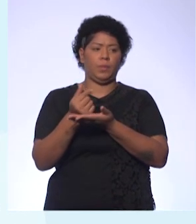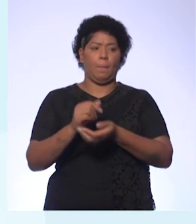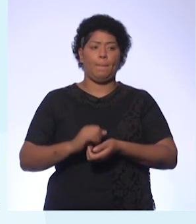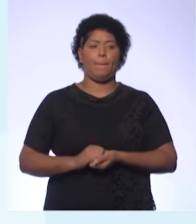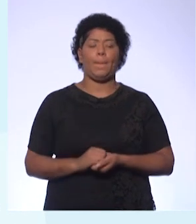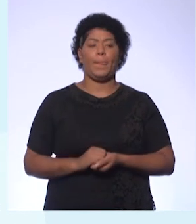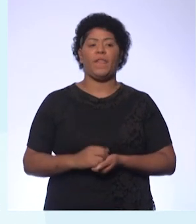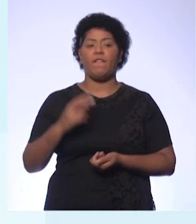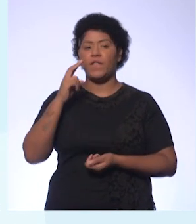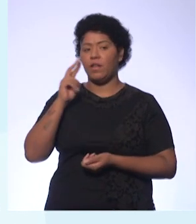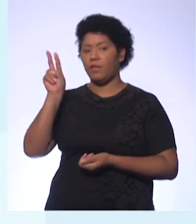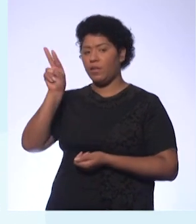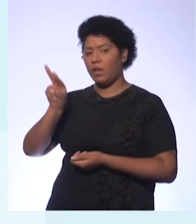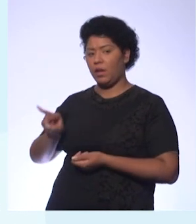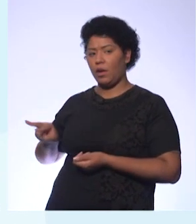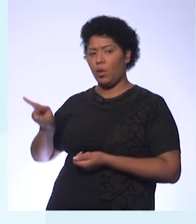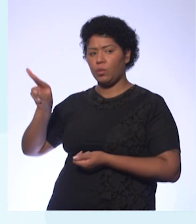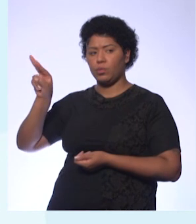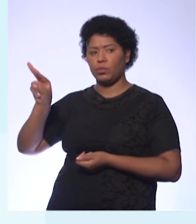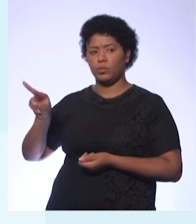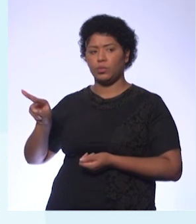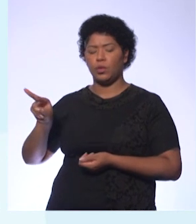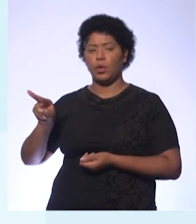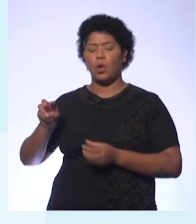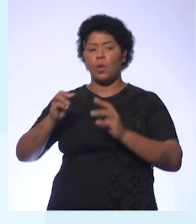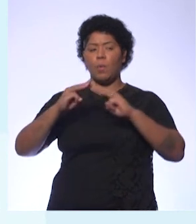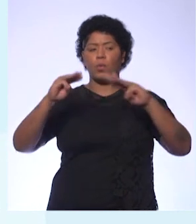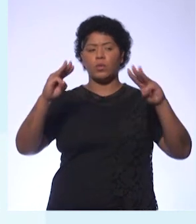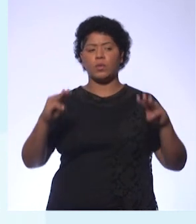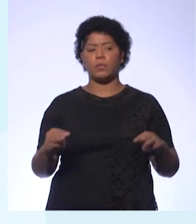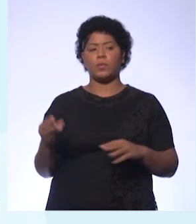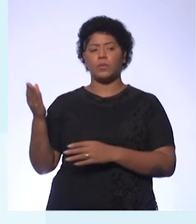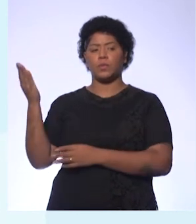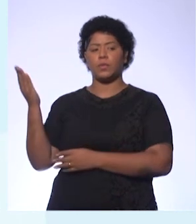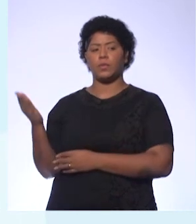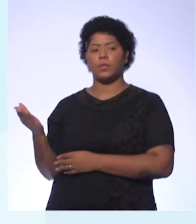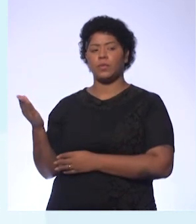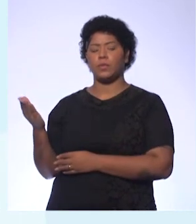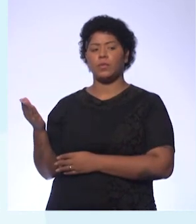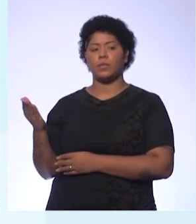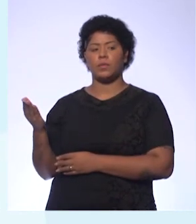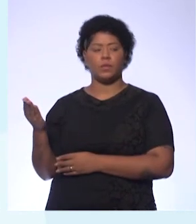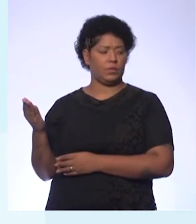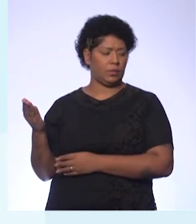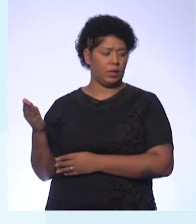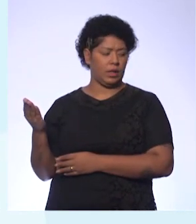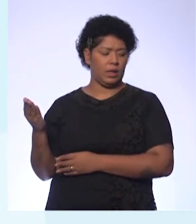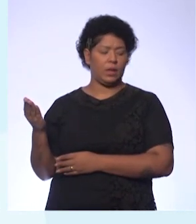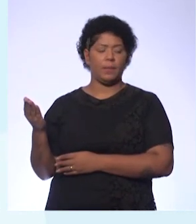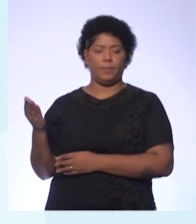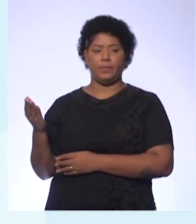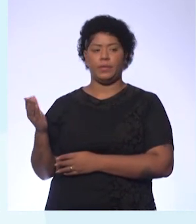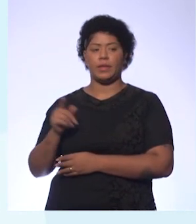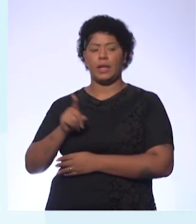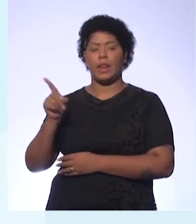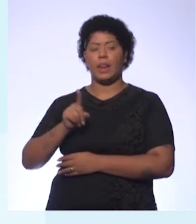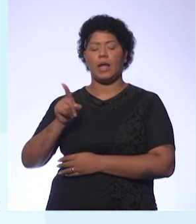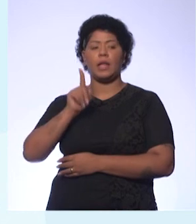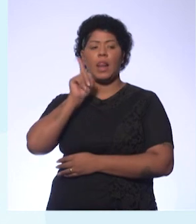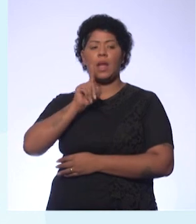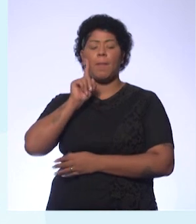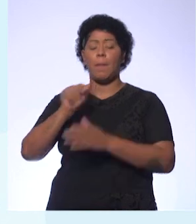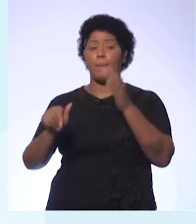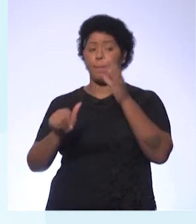vendo aí um modelo de spinning jenny no museu, que está no Museu da Industrialização, lá na Alemanha. Uma das